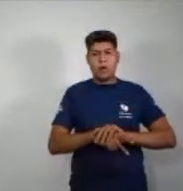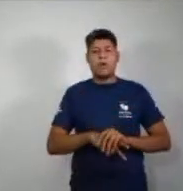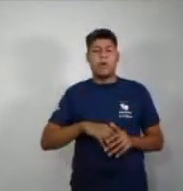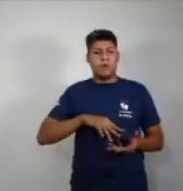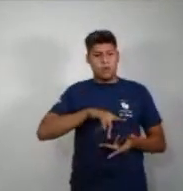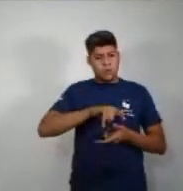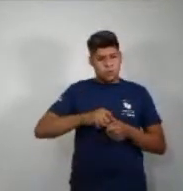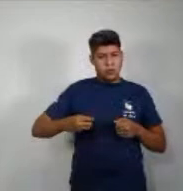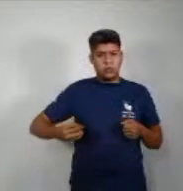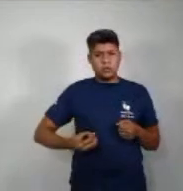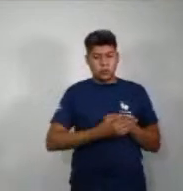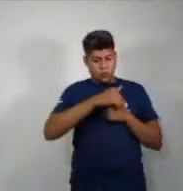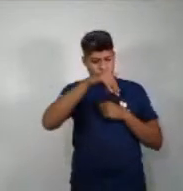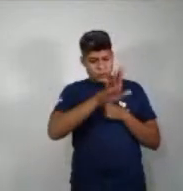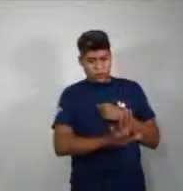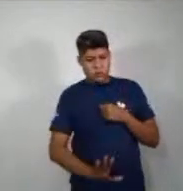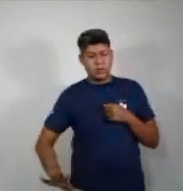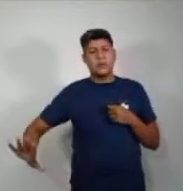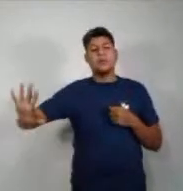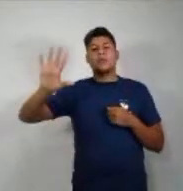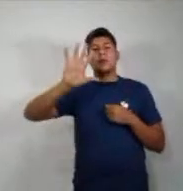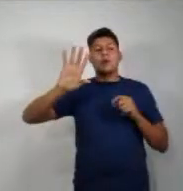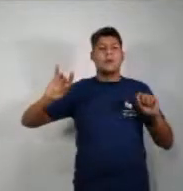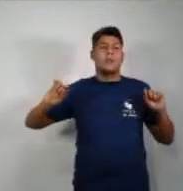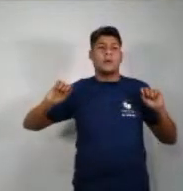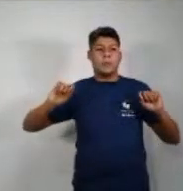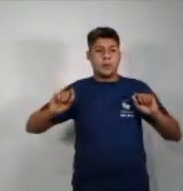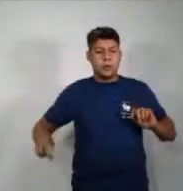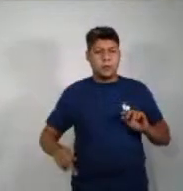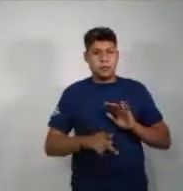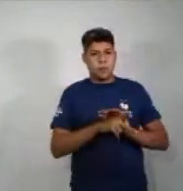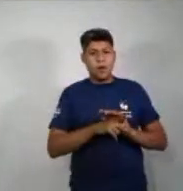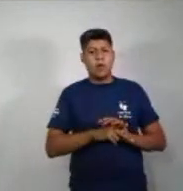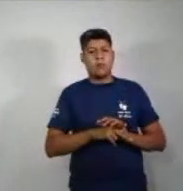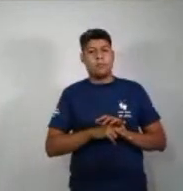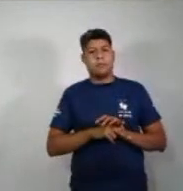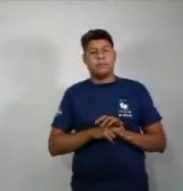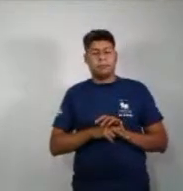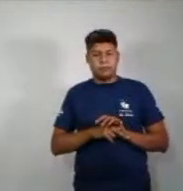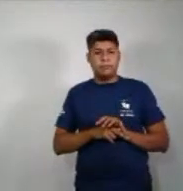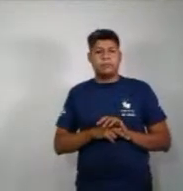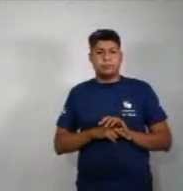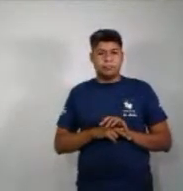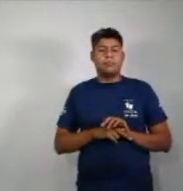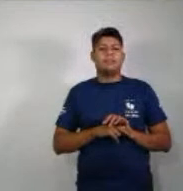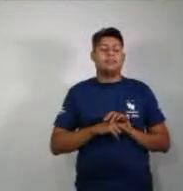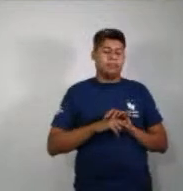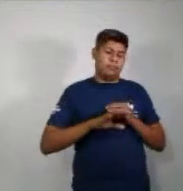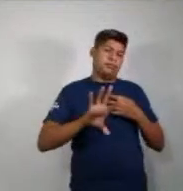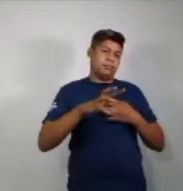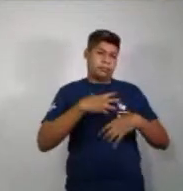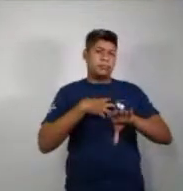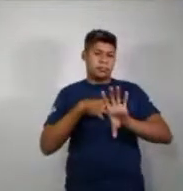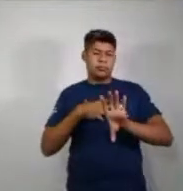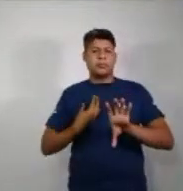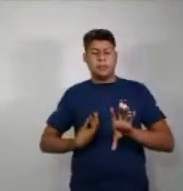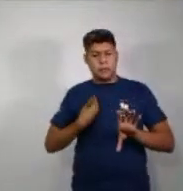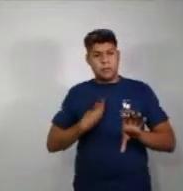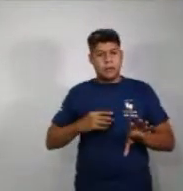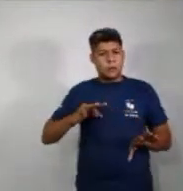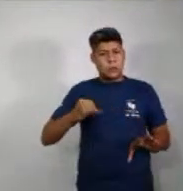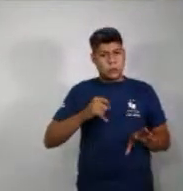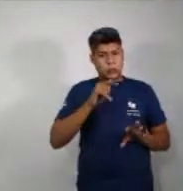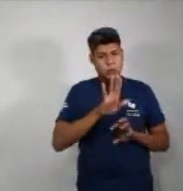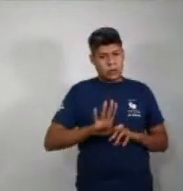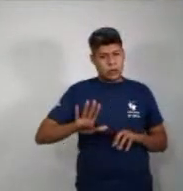né, nacionalista, o furor da intolerância, né, em todos os países, todos, mas não vamos generalizar, mas em muitos países